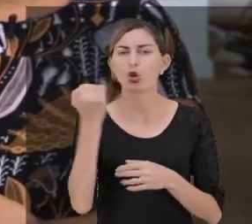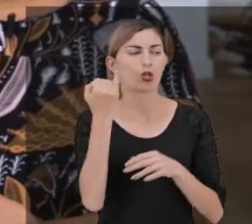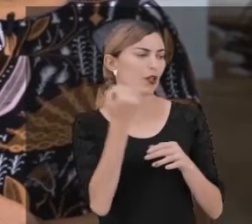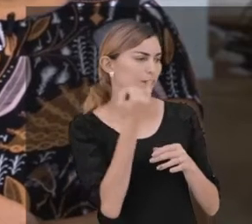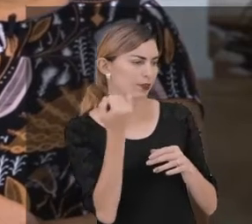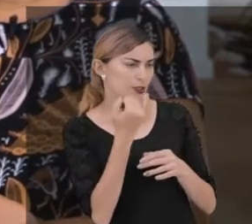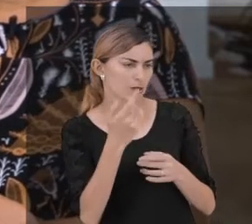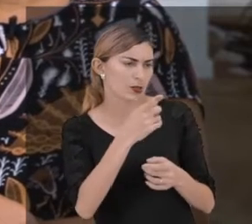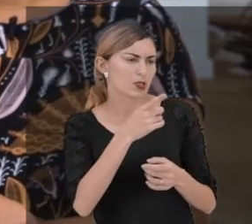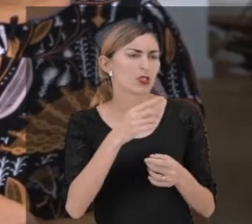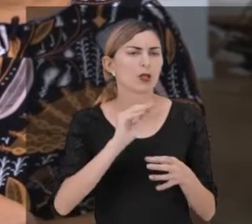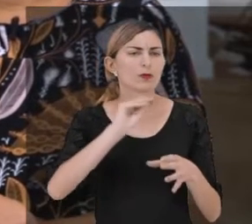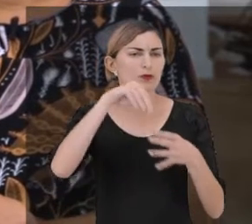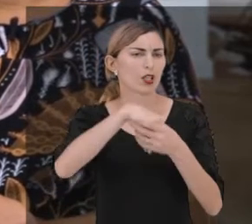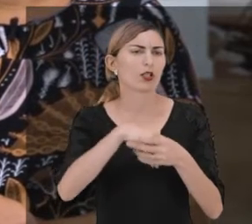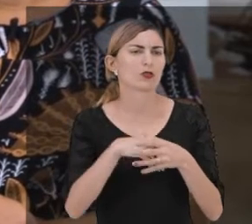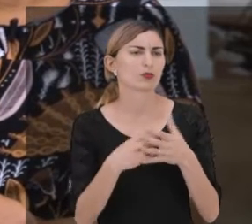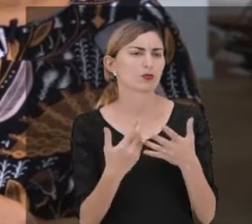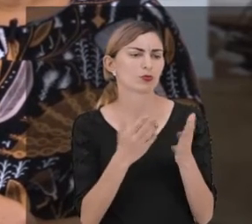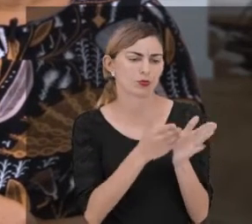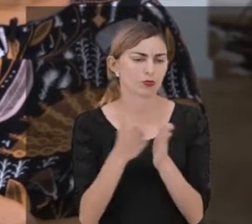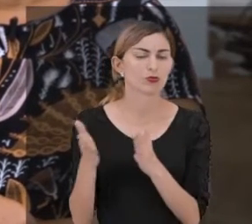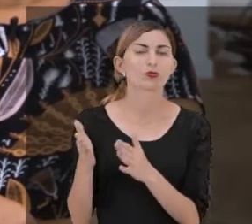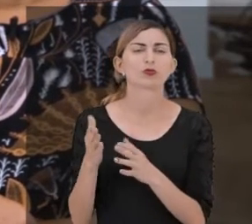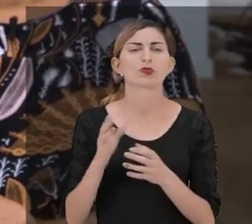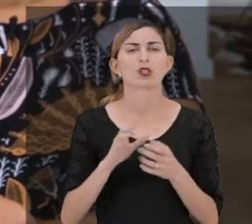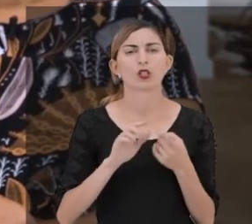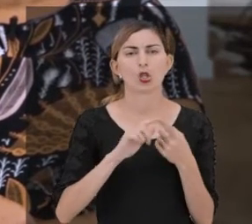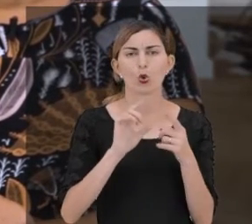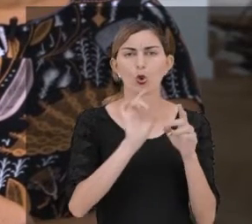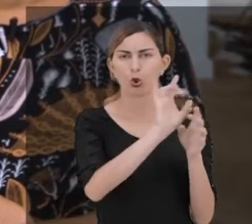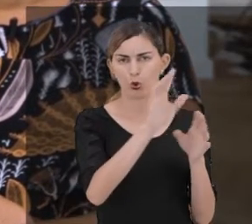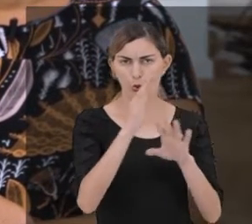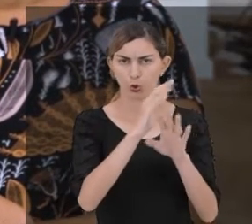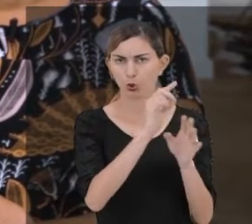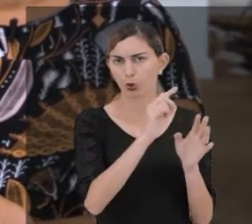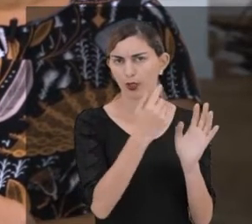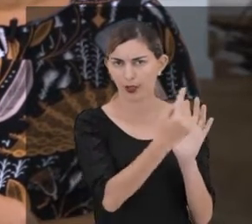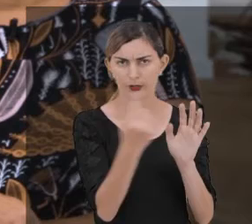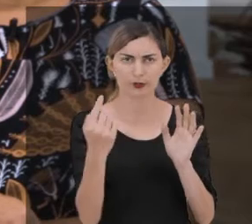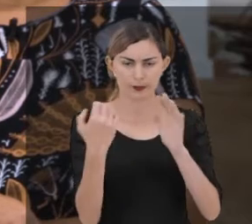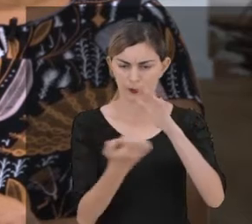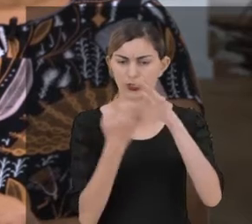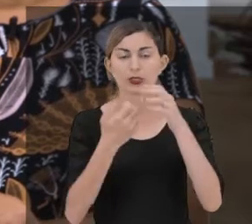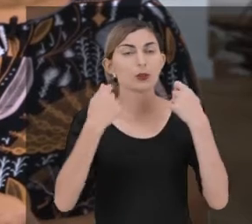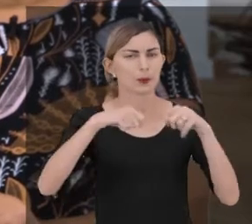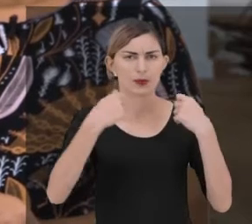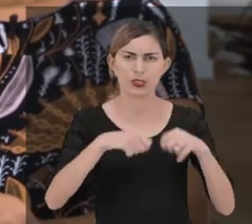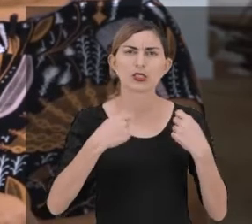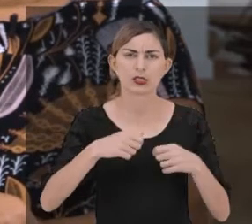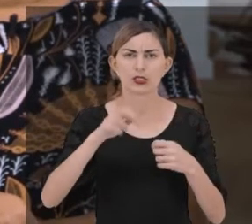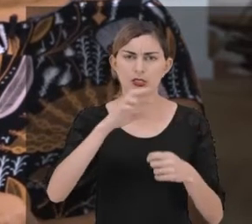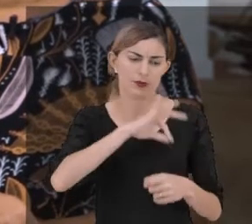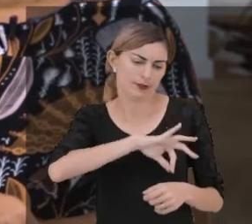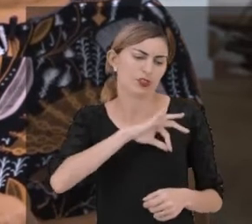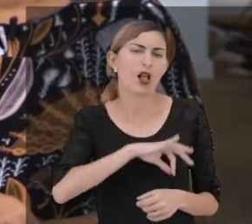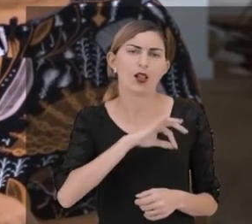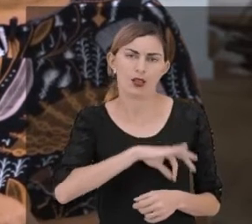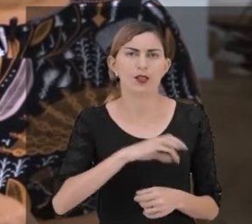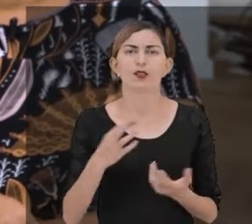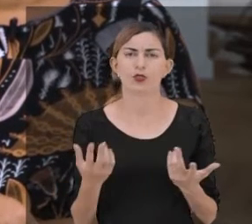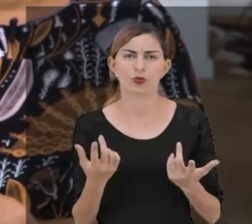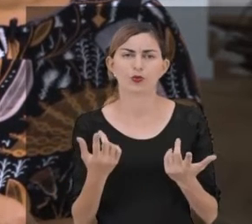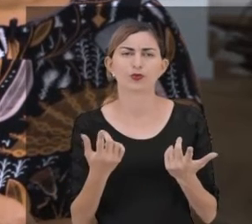implantação de cargo de salário dentro das organizações? Todas as empresas prescindem de uma remuneração, que